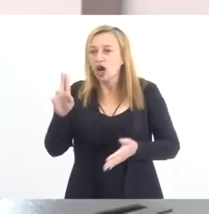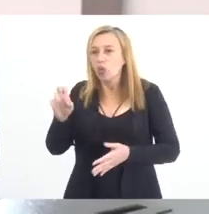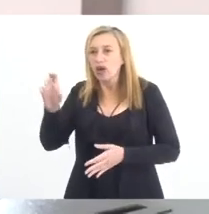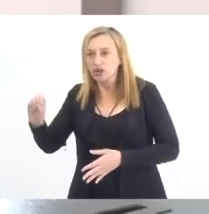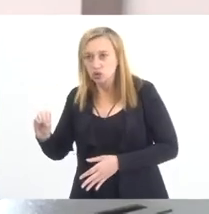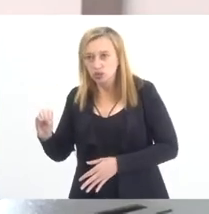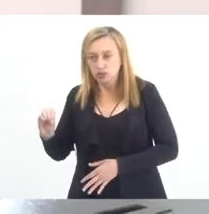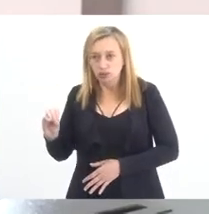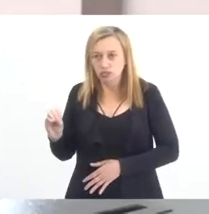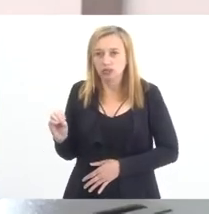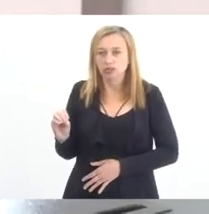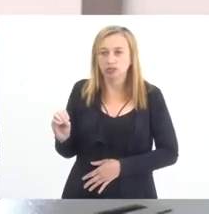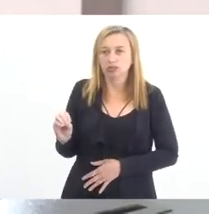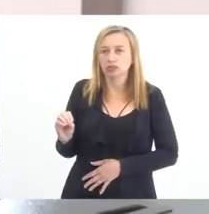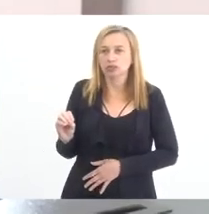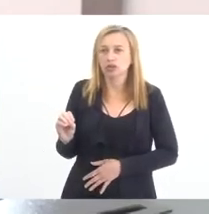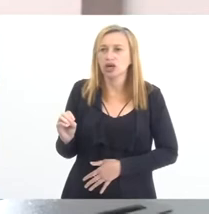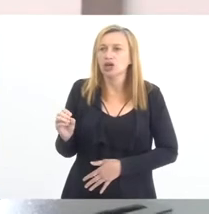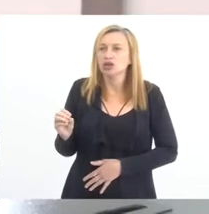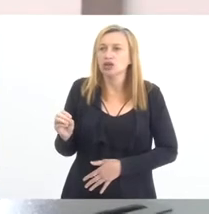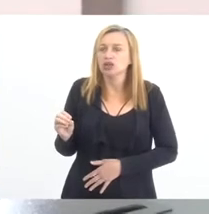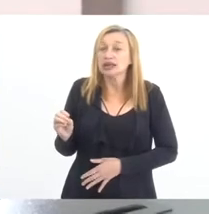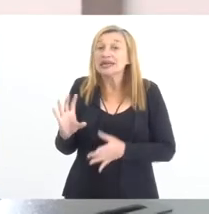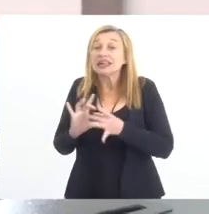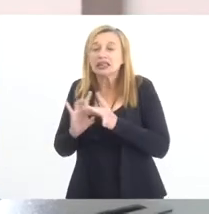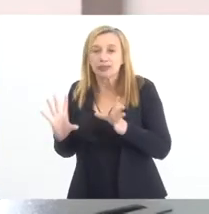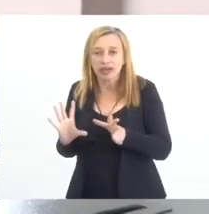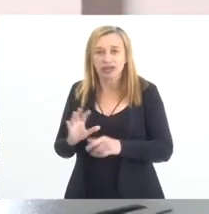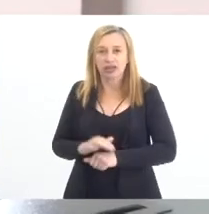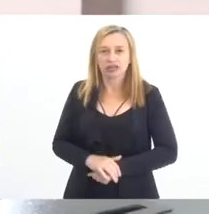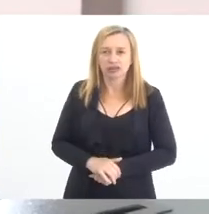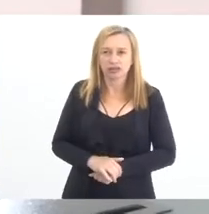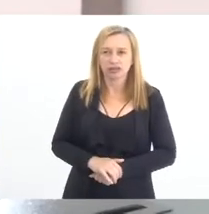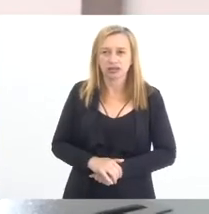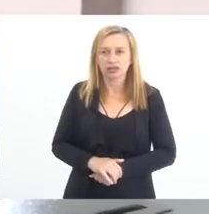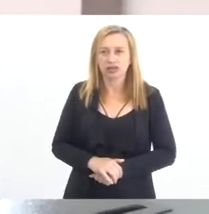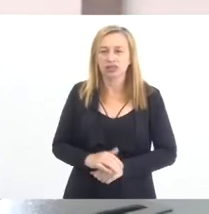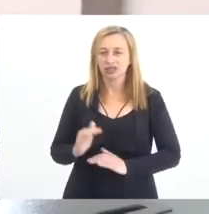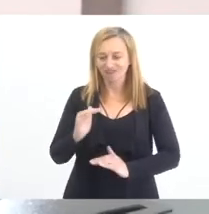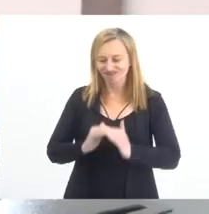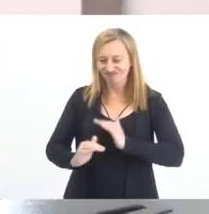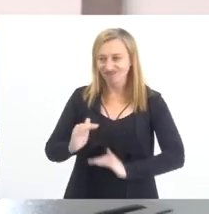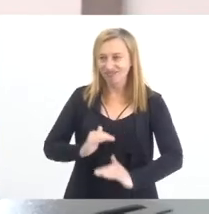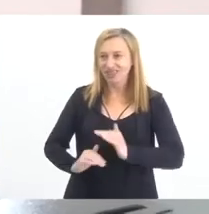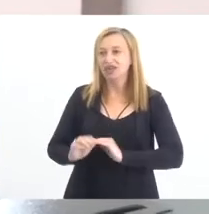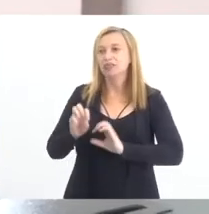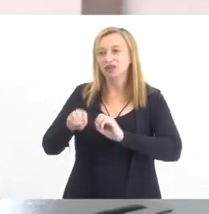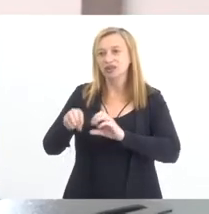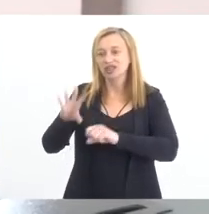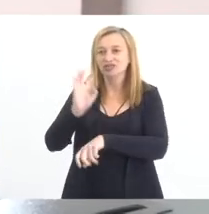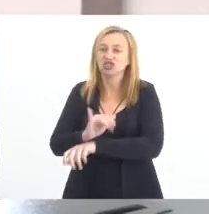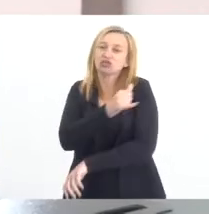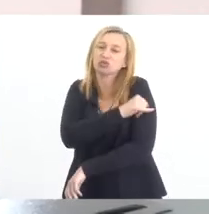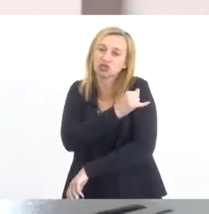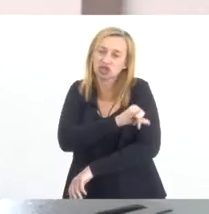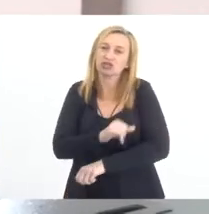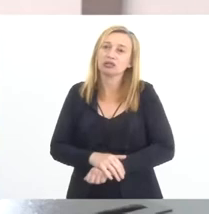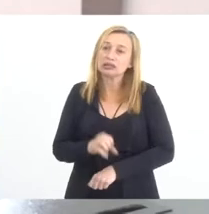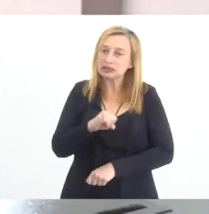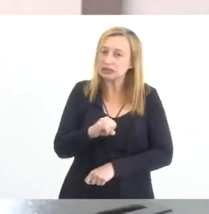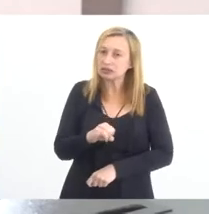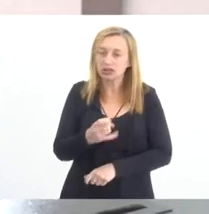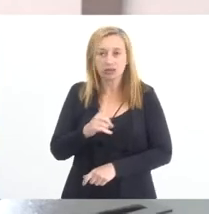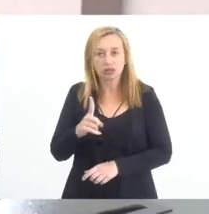ESO a sua autonomia seria um retrocesso para a educação no Estado do Rio de Janeiro. Se você não